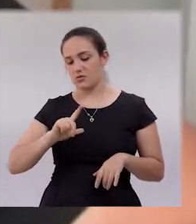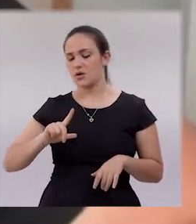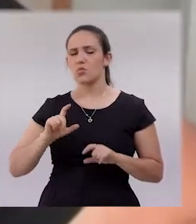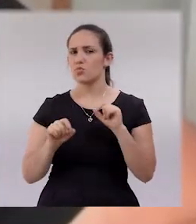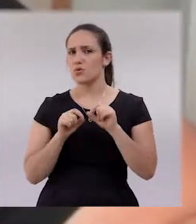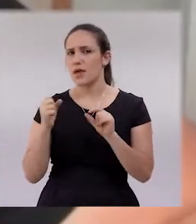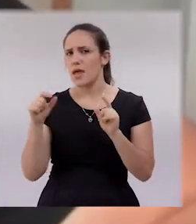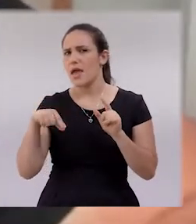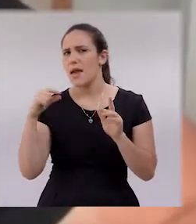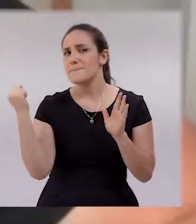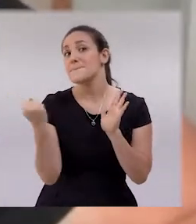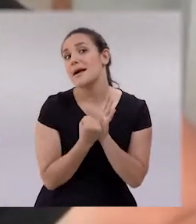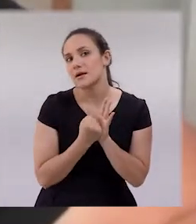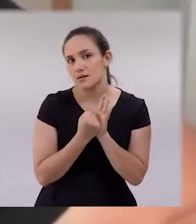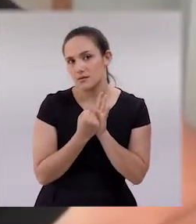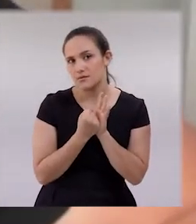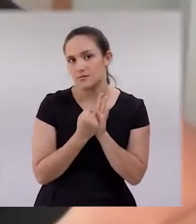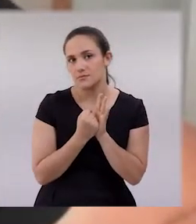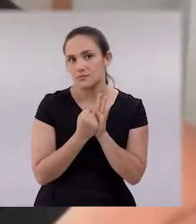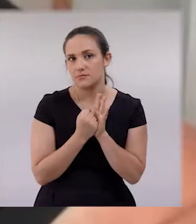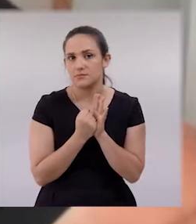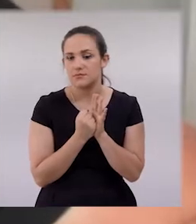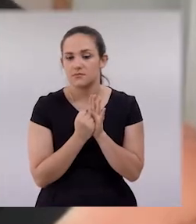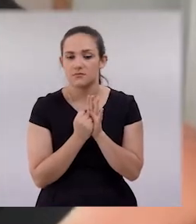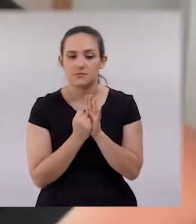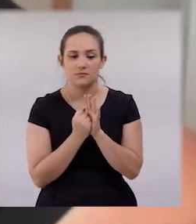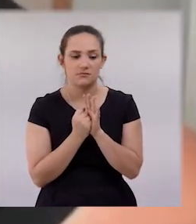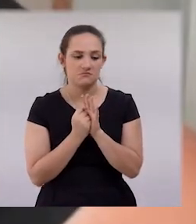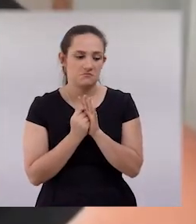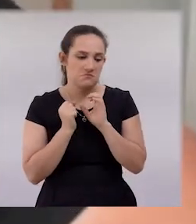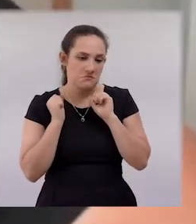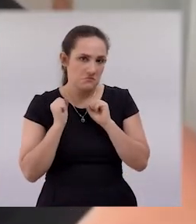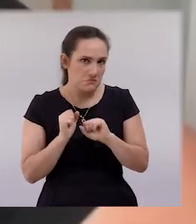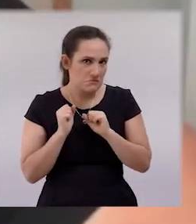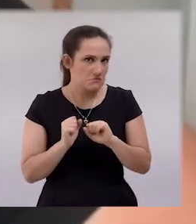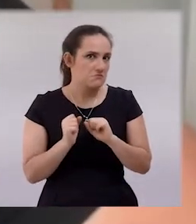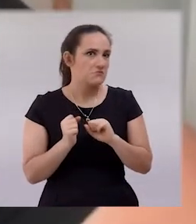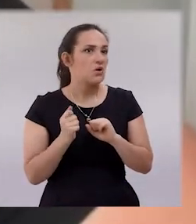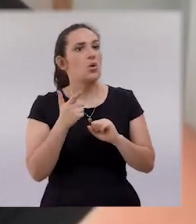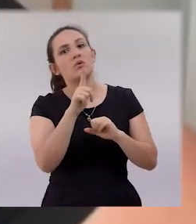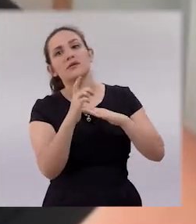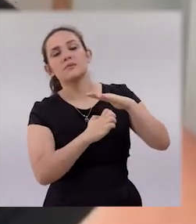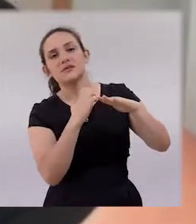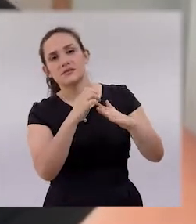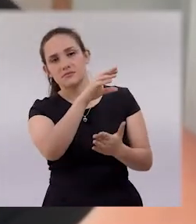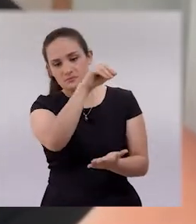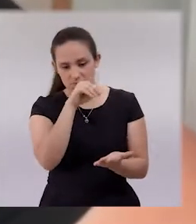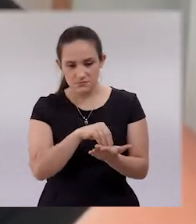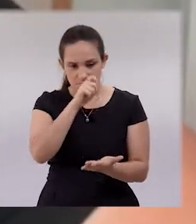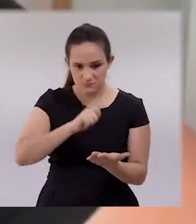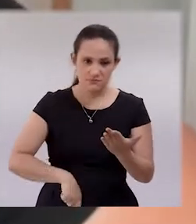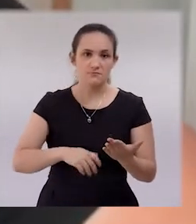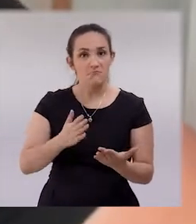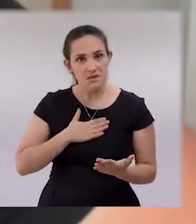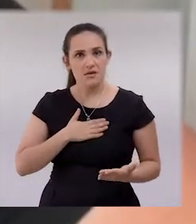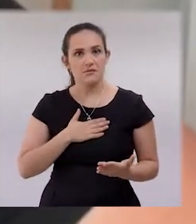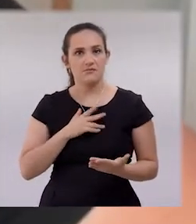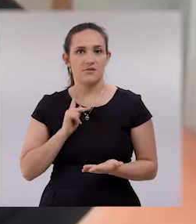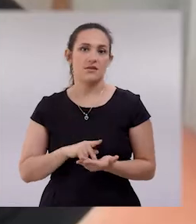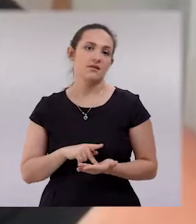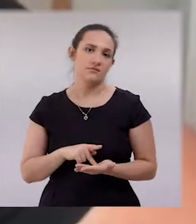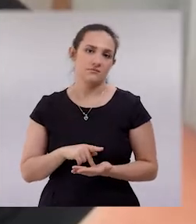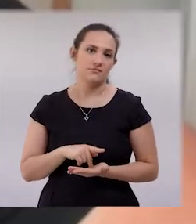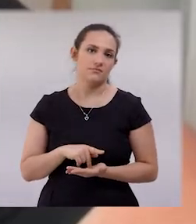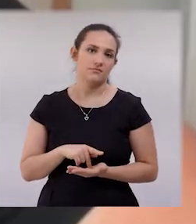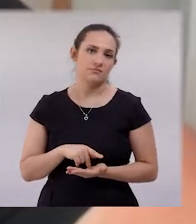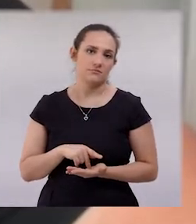certificado digital, basicamente, é uma validação através de uma certificadora de que a sua assinatura é sua mesmo. Tá?